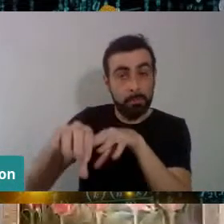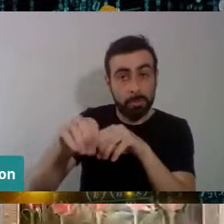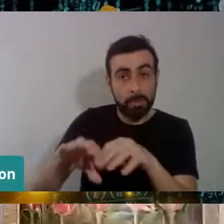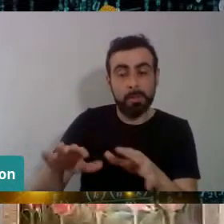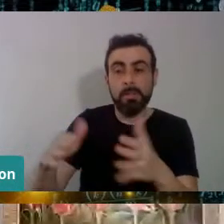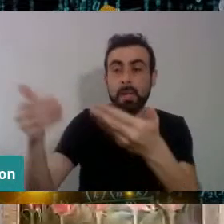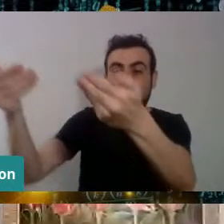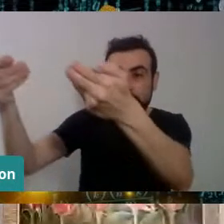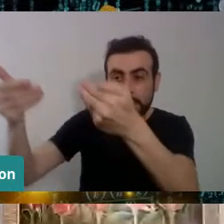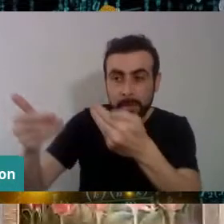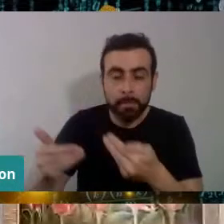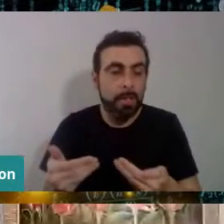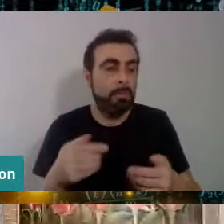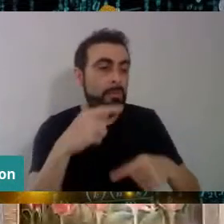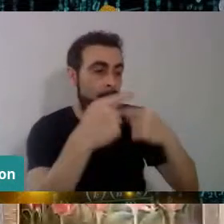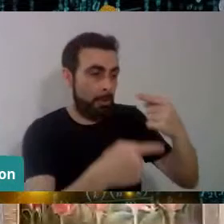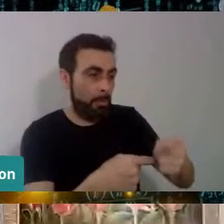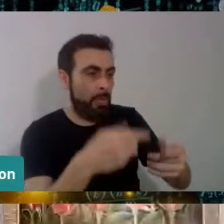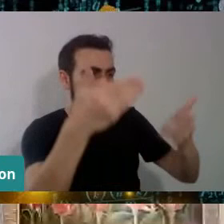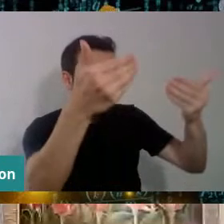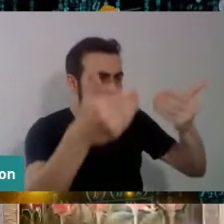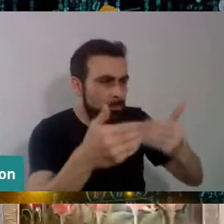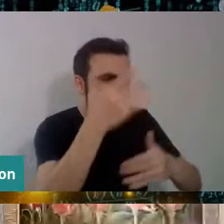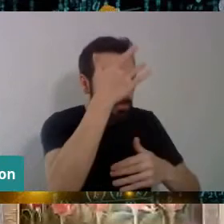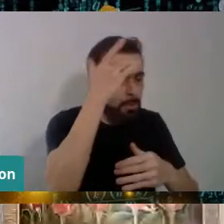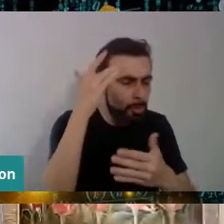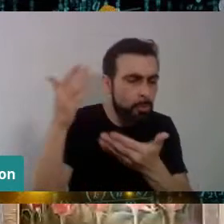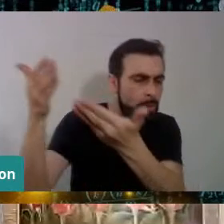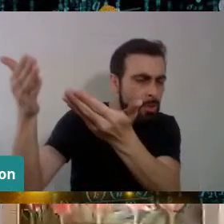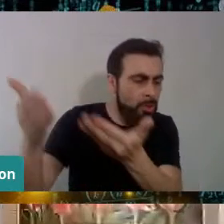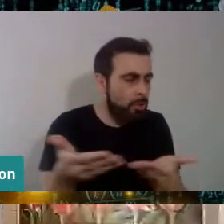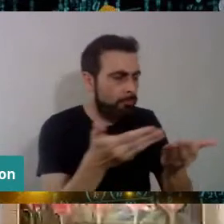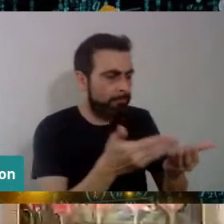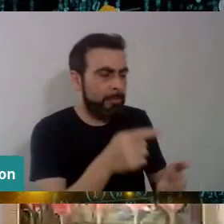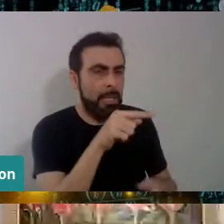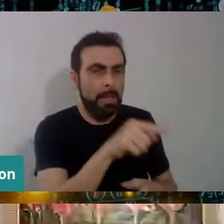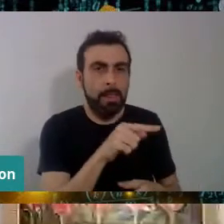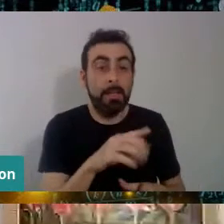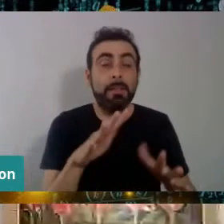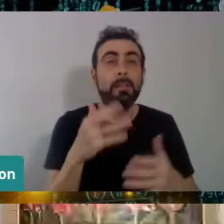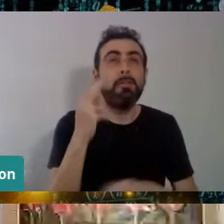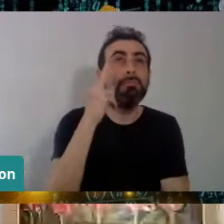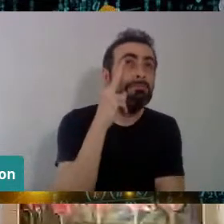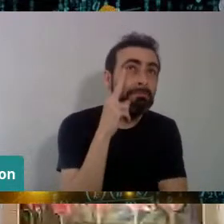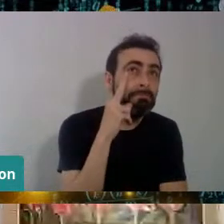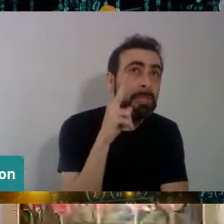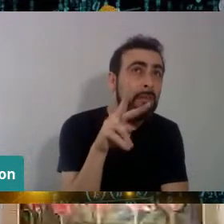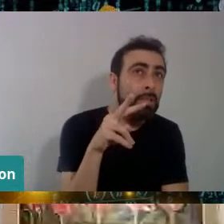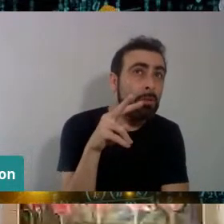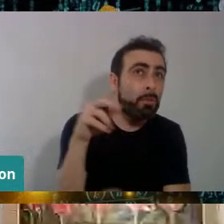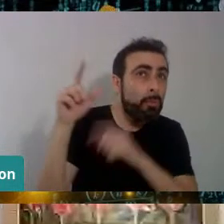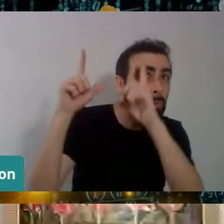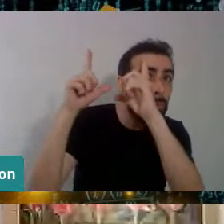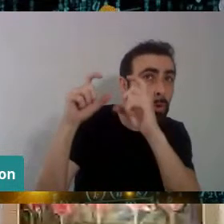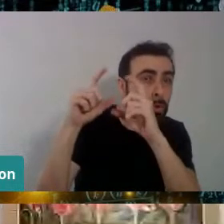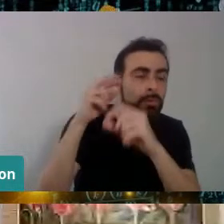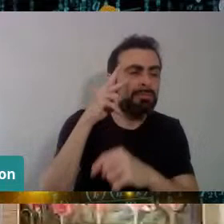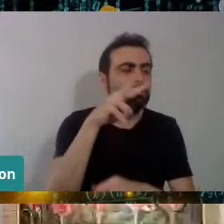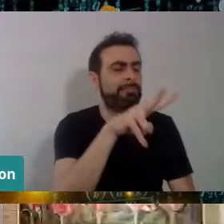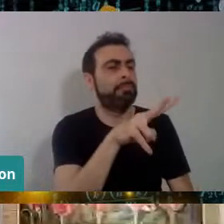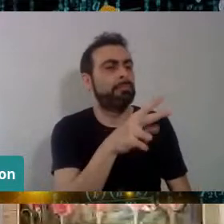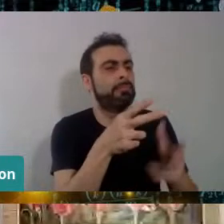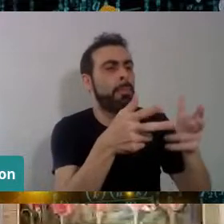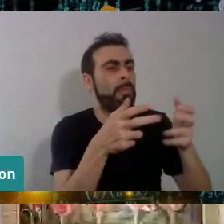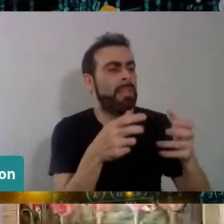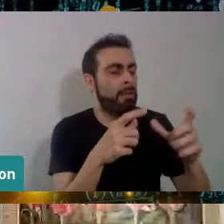visita dos especialistas, né? E aí essa foto que nós estávamos vendo, eu e o Guido estávamos vendo essa semana, né? É uma foto